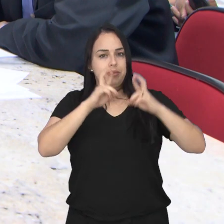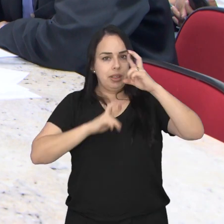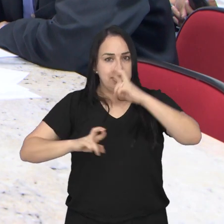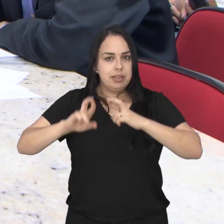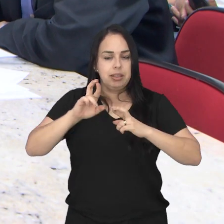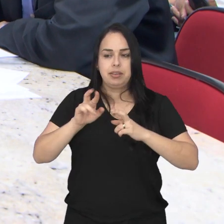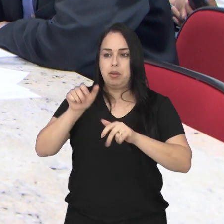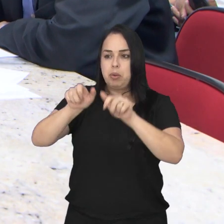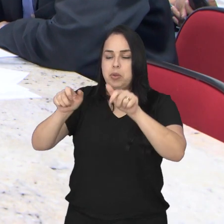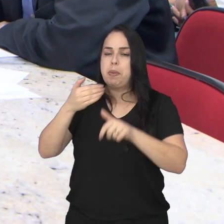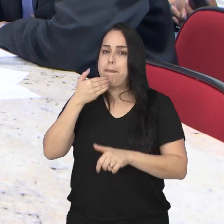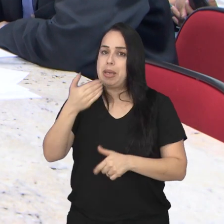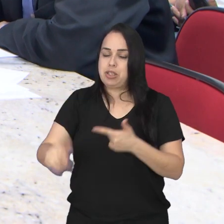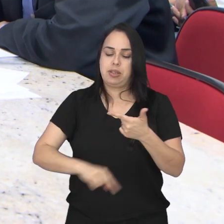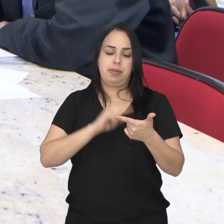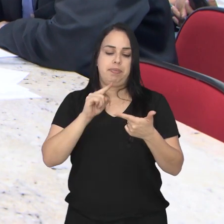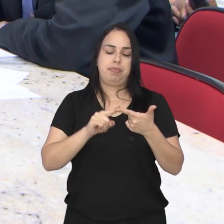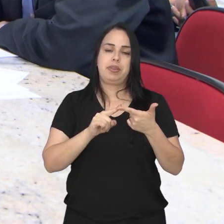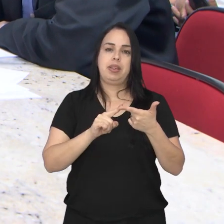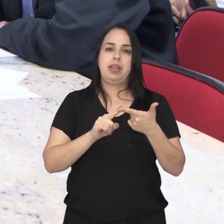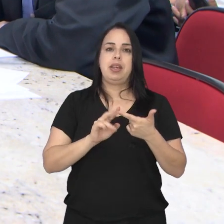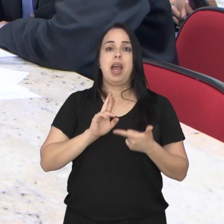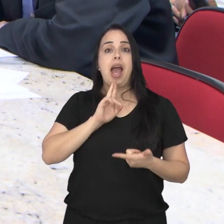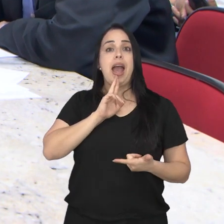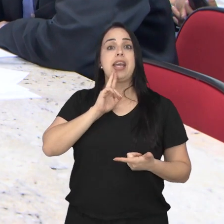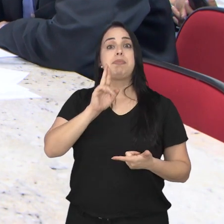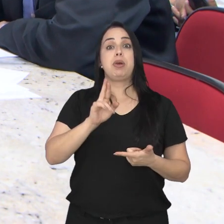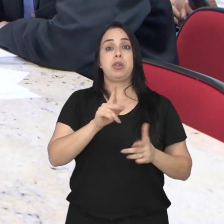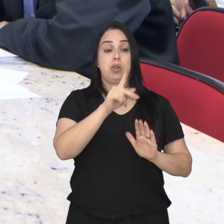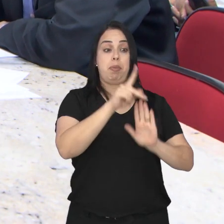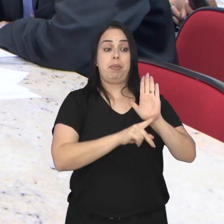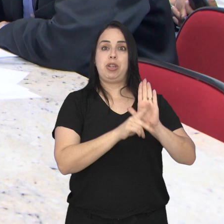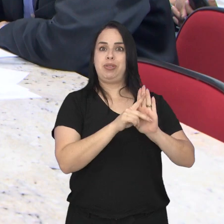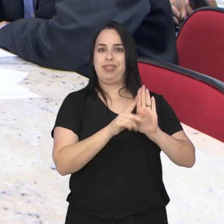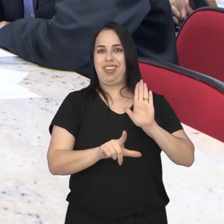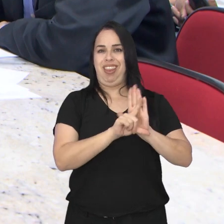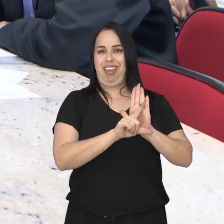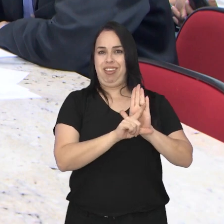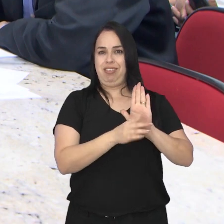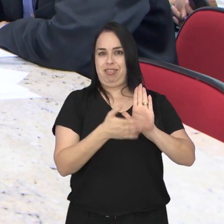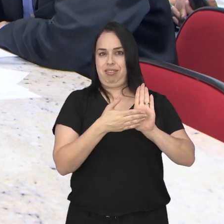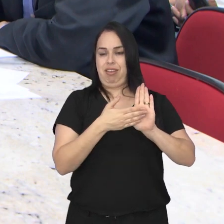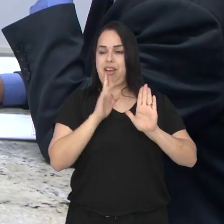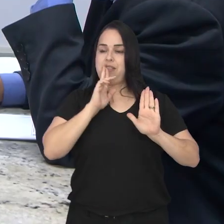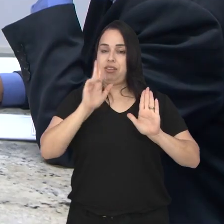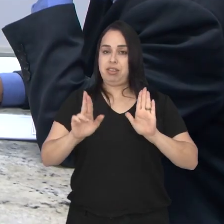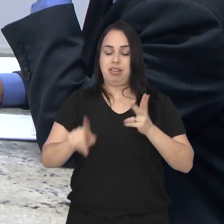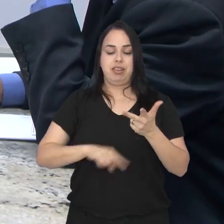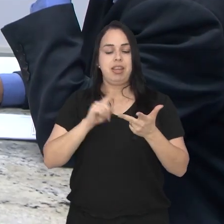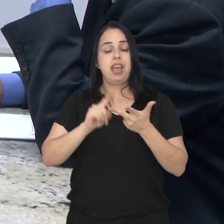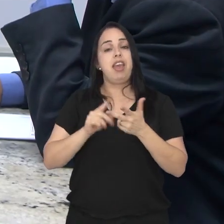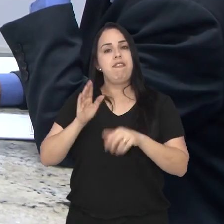das comissões analisar demandas da população emitir pareceres sobre projetos de lei e proporções